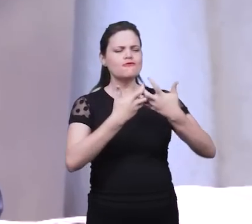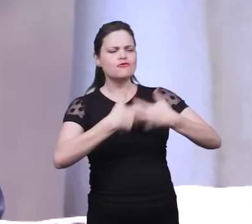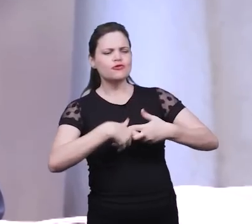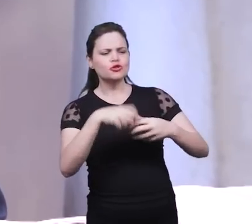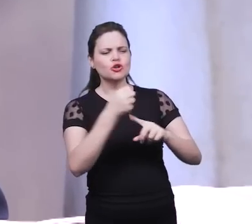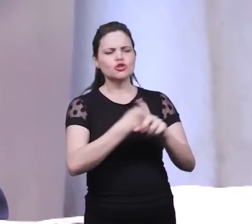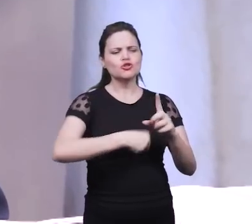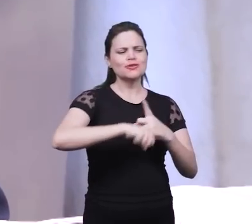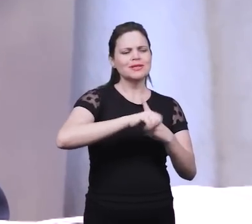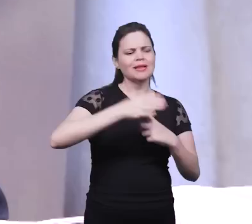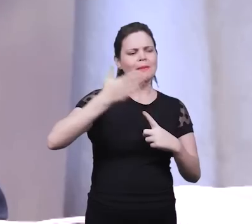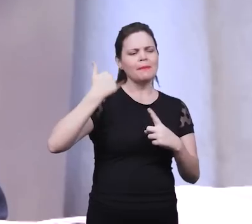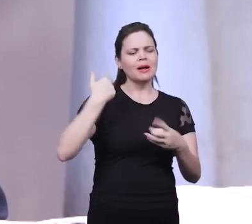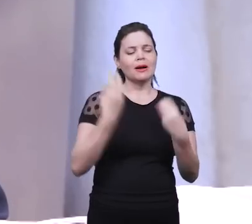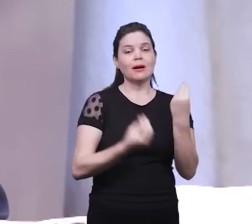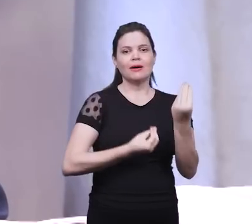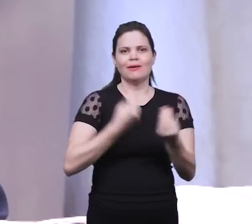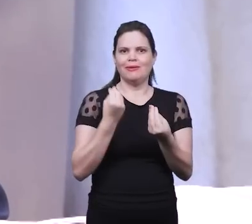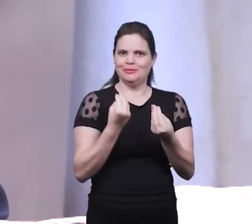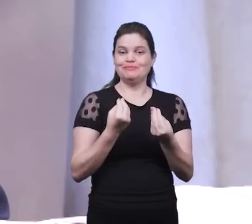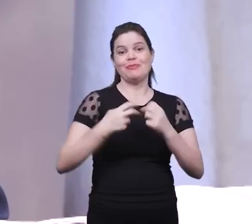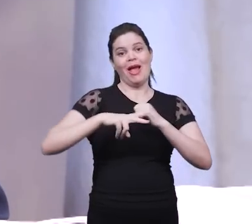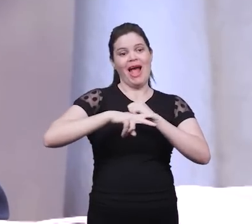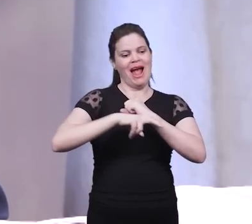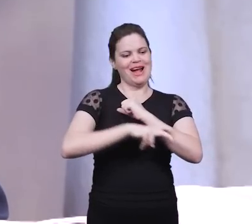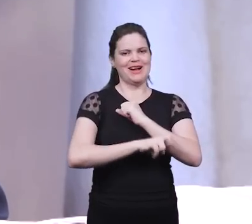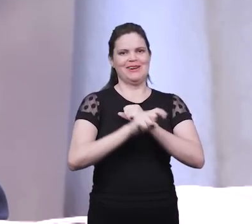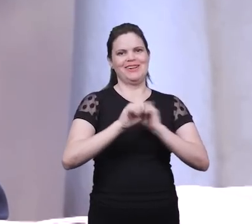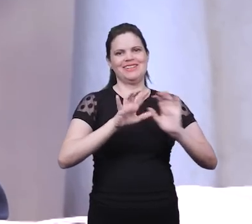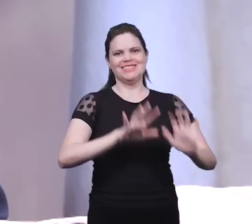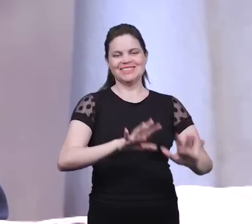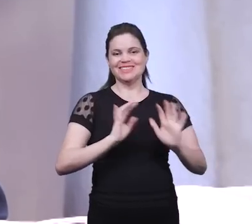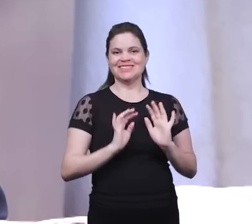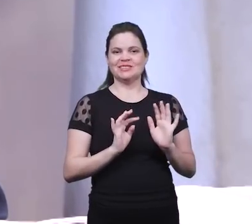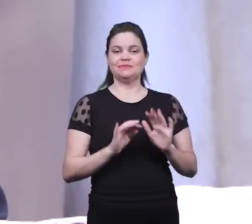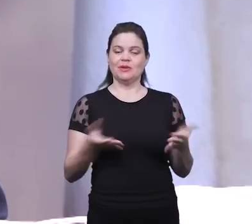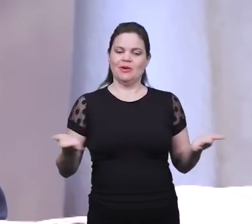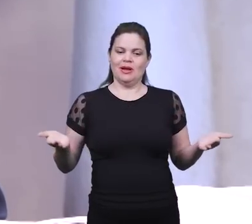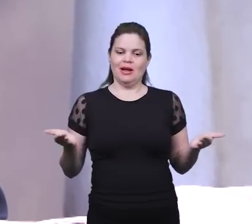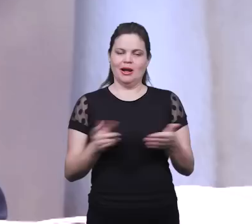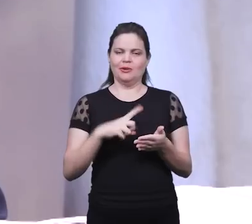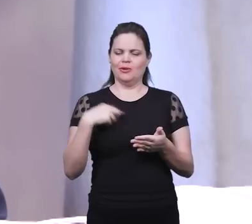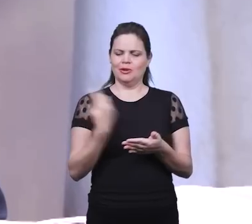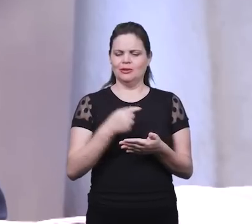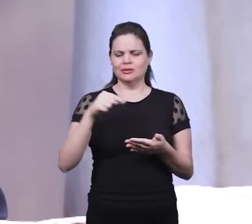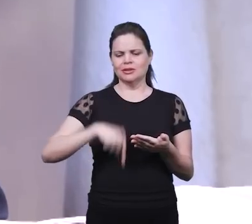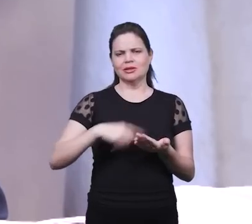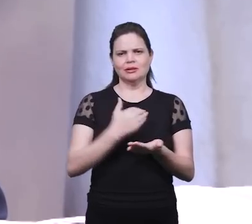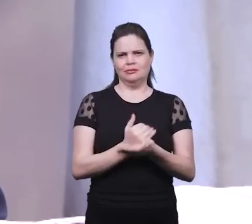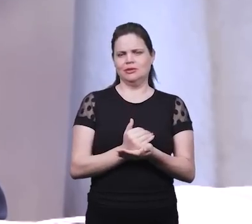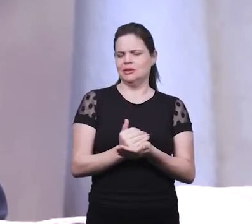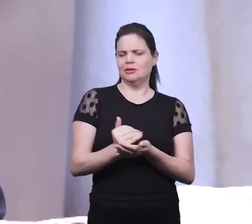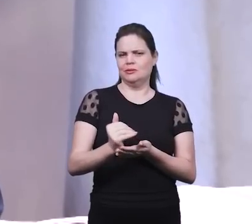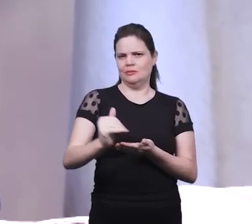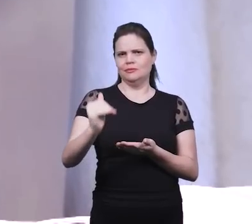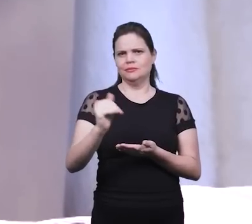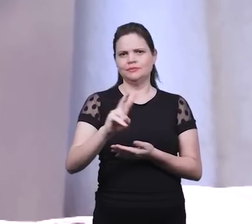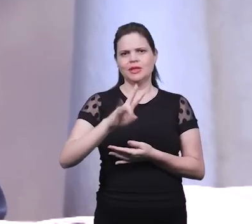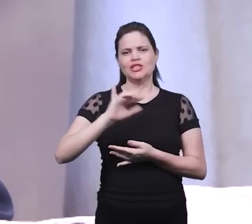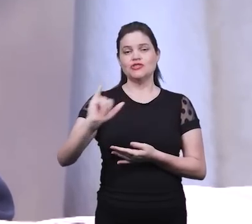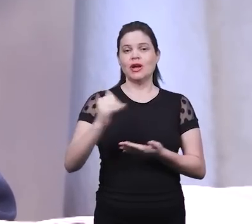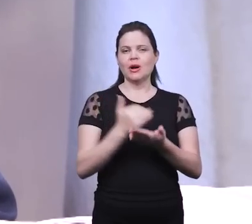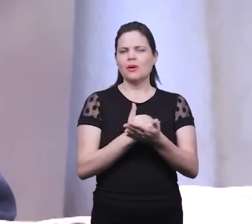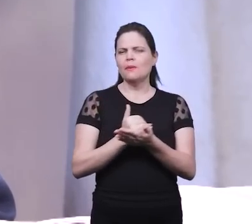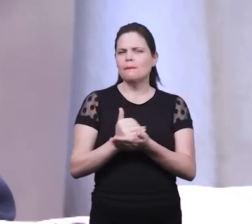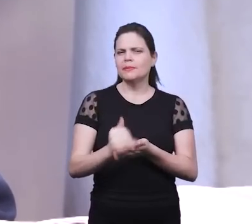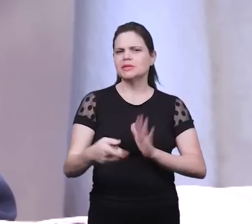as sociedades antigas, né? E nós estamos aqui hoje com esse início desse trabalho. Vamos começar aqui pelo